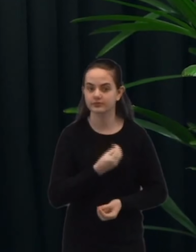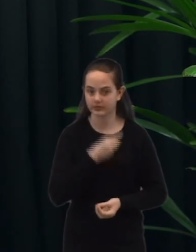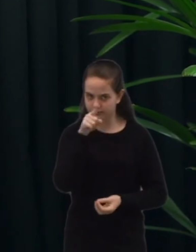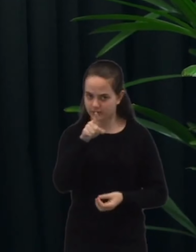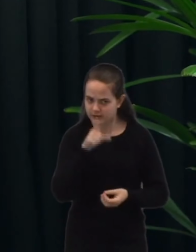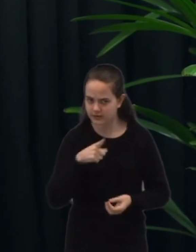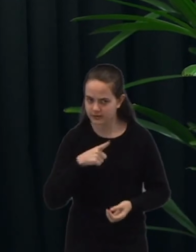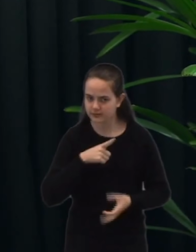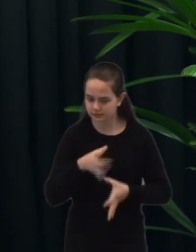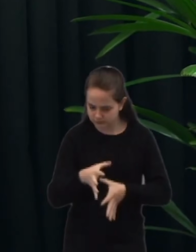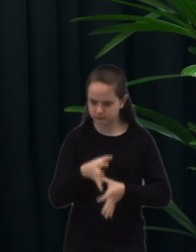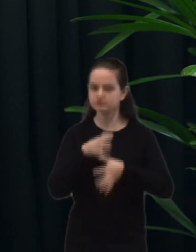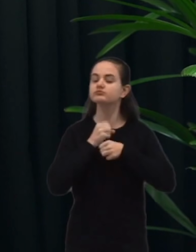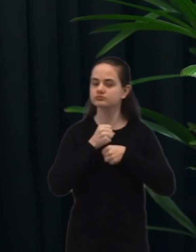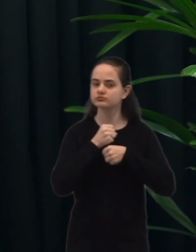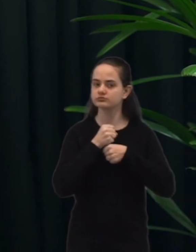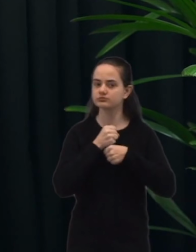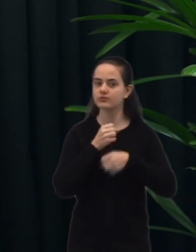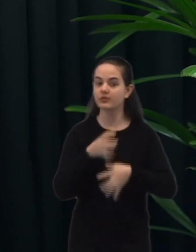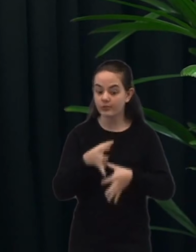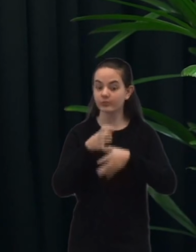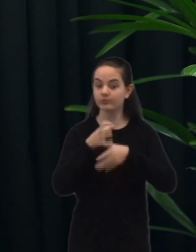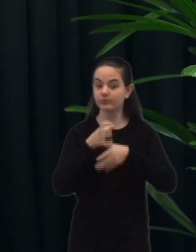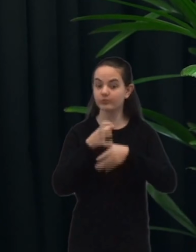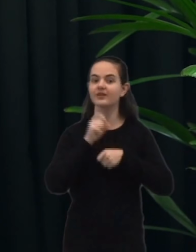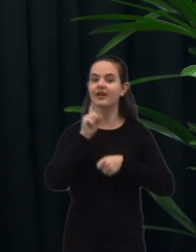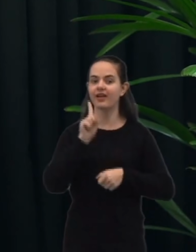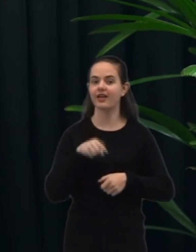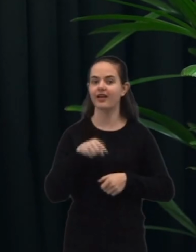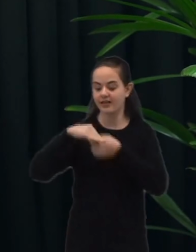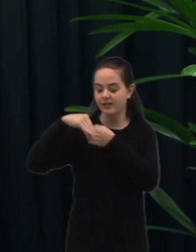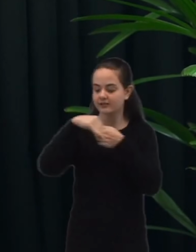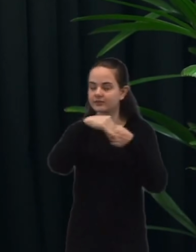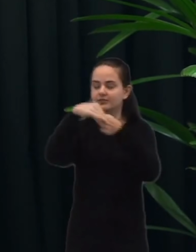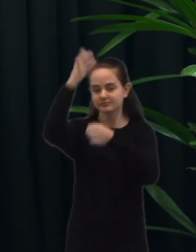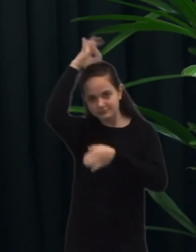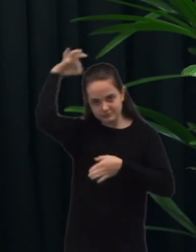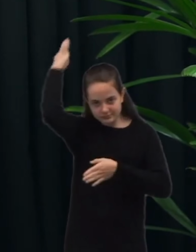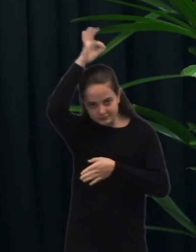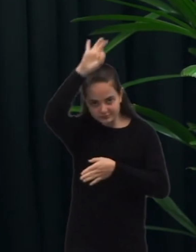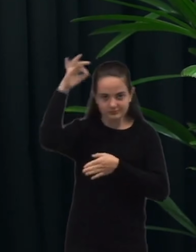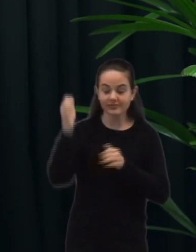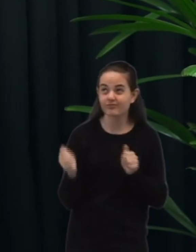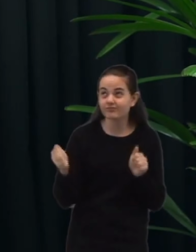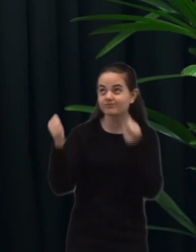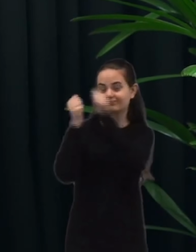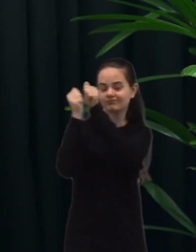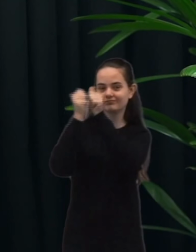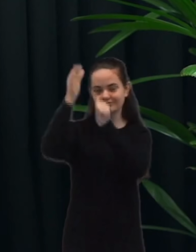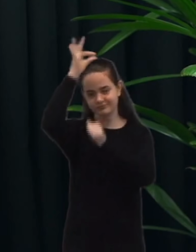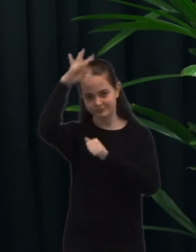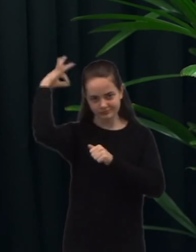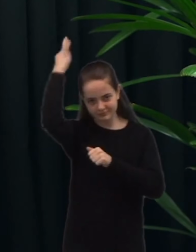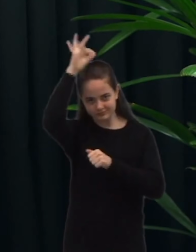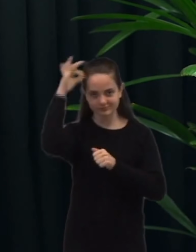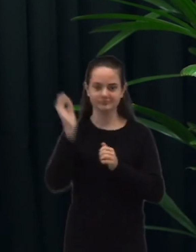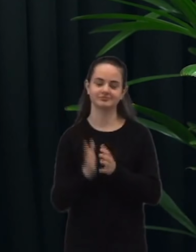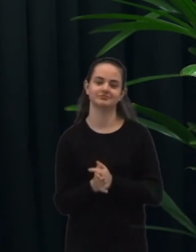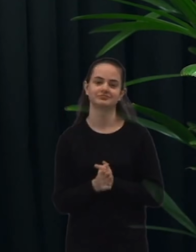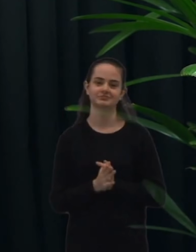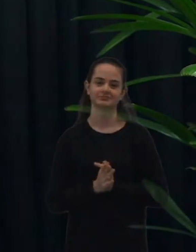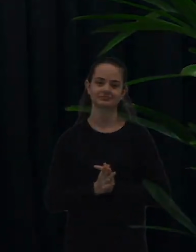tem domínio próprio? Ter domínio próprio é ser guiado pelo Espírito Santo, é andar com o Espírito Santo